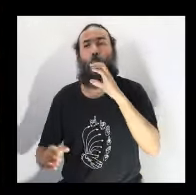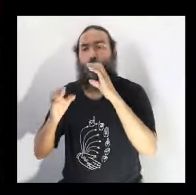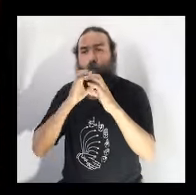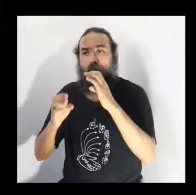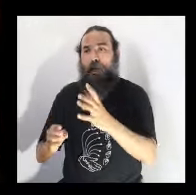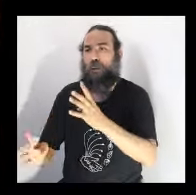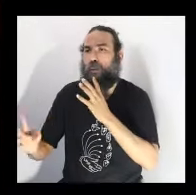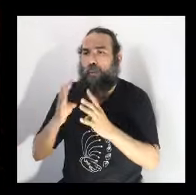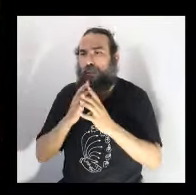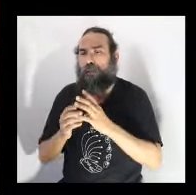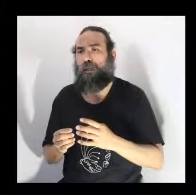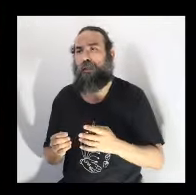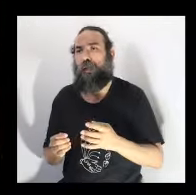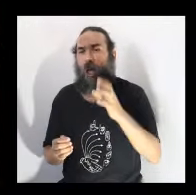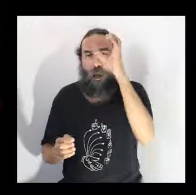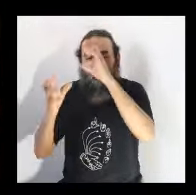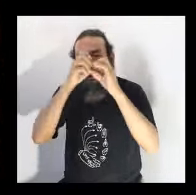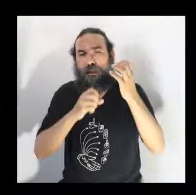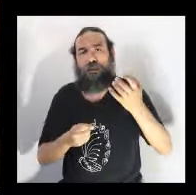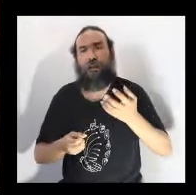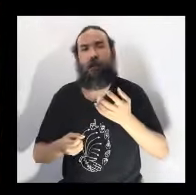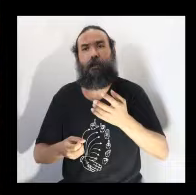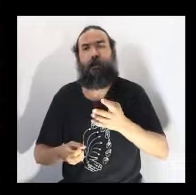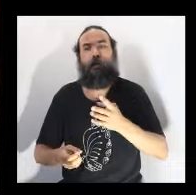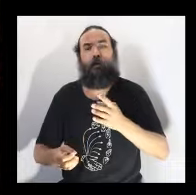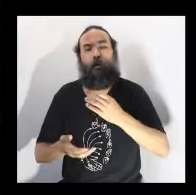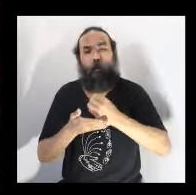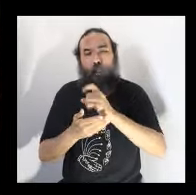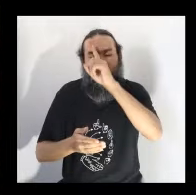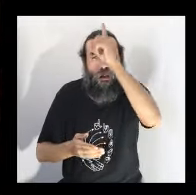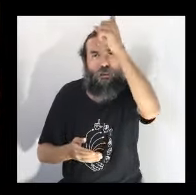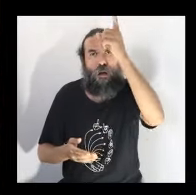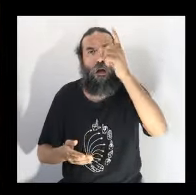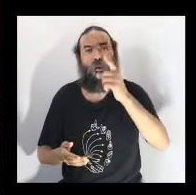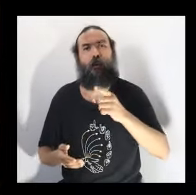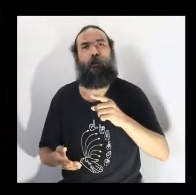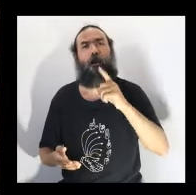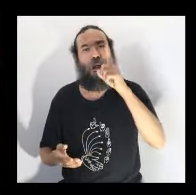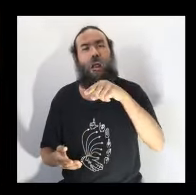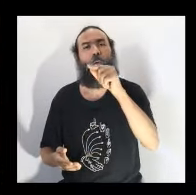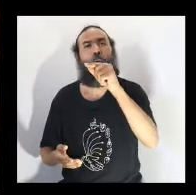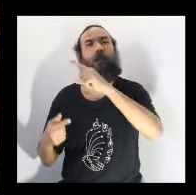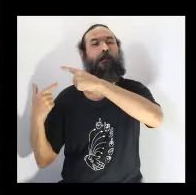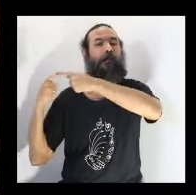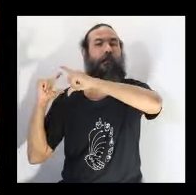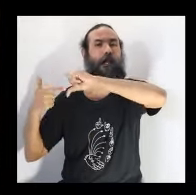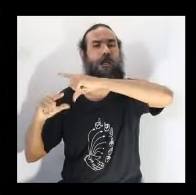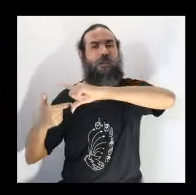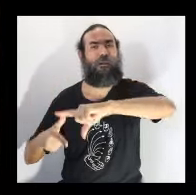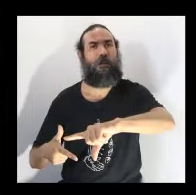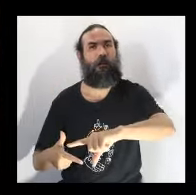da forma de intuições e essa fonte de pesquisa sempre foi a